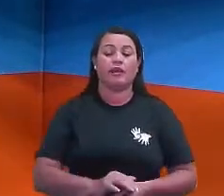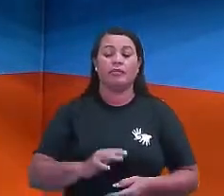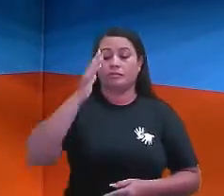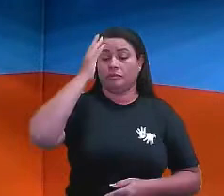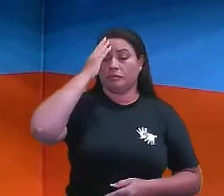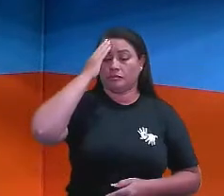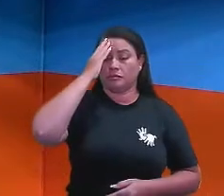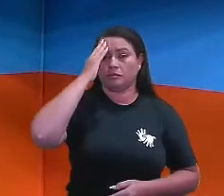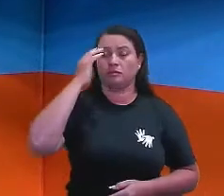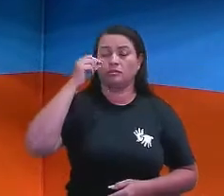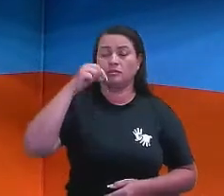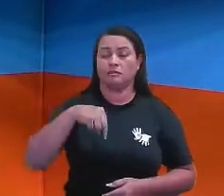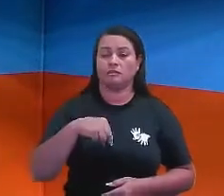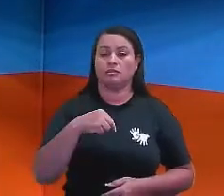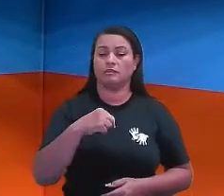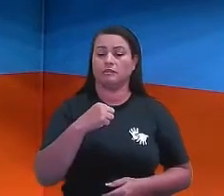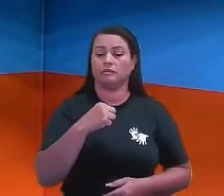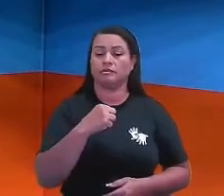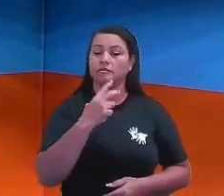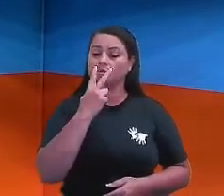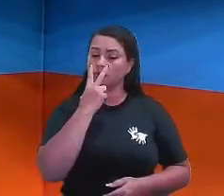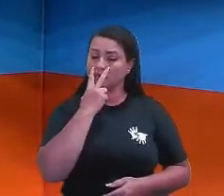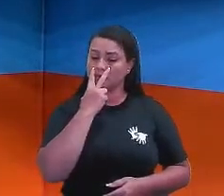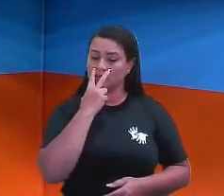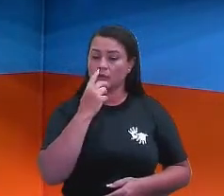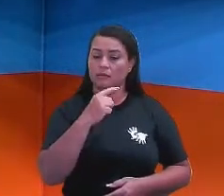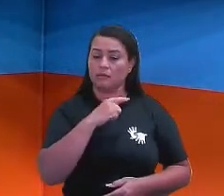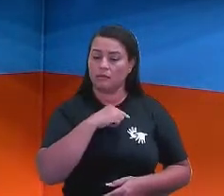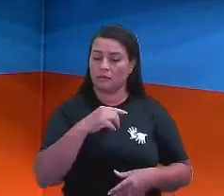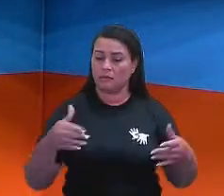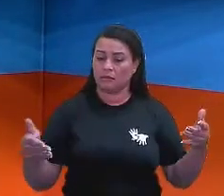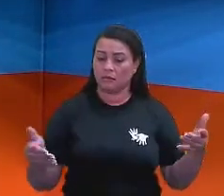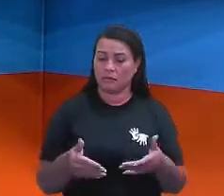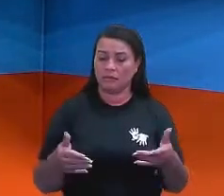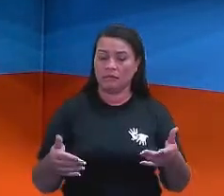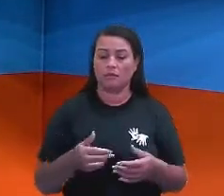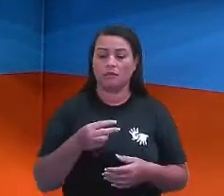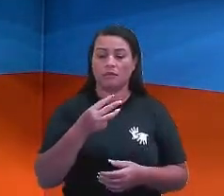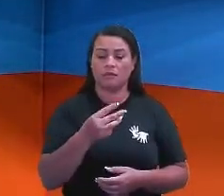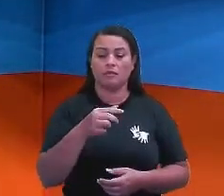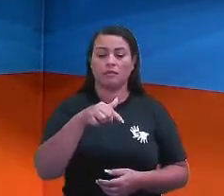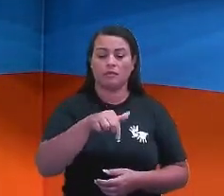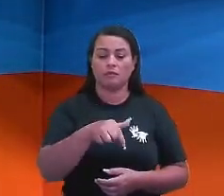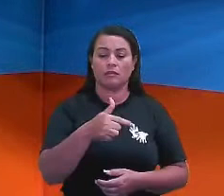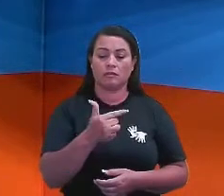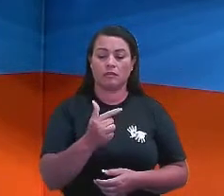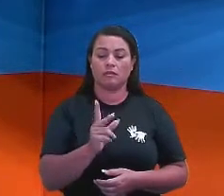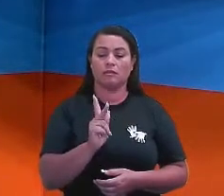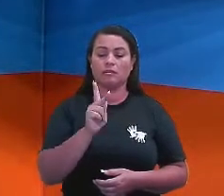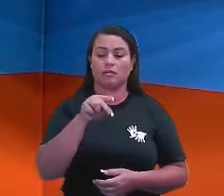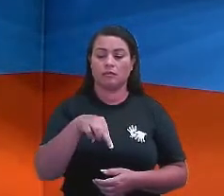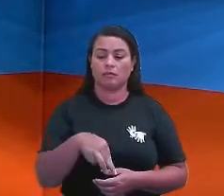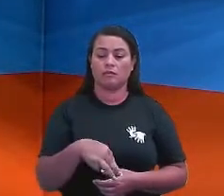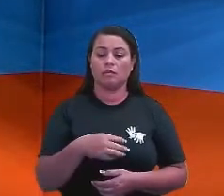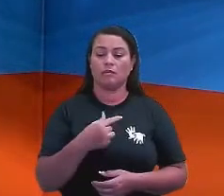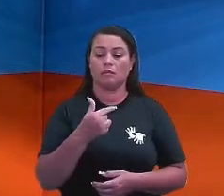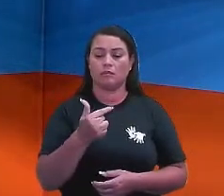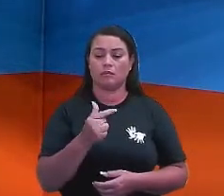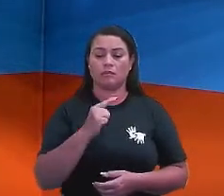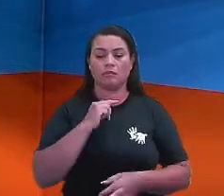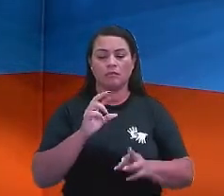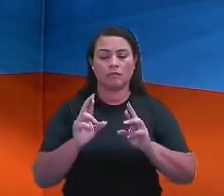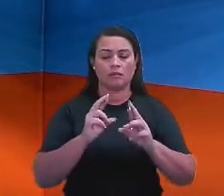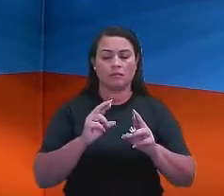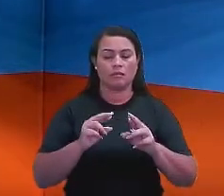sabendo que o município da Vitória de Santo Antão possui hoje aproximadamente 372 quilômetros quadrados, em relação